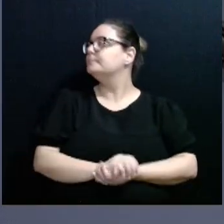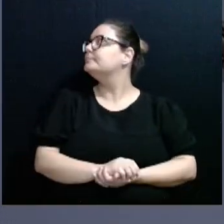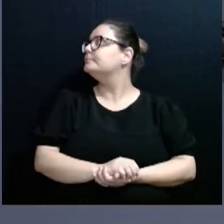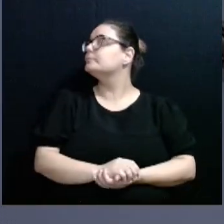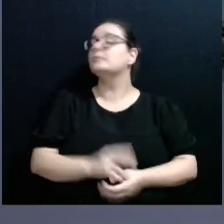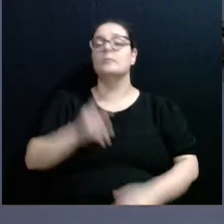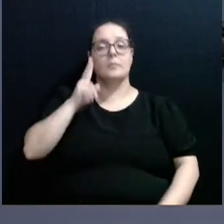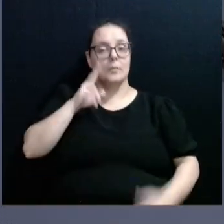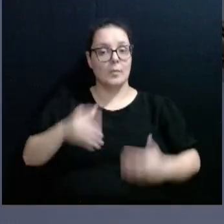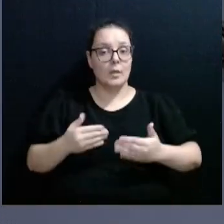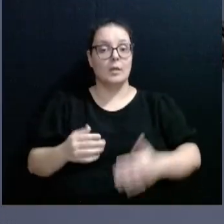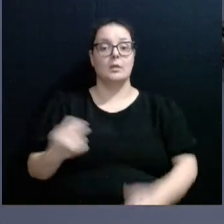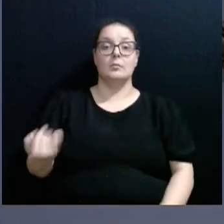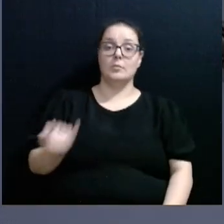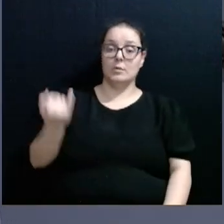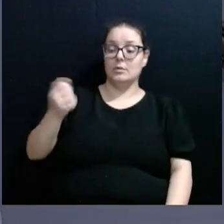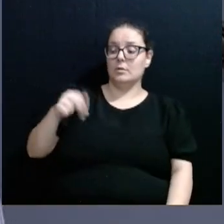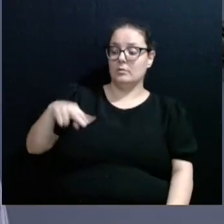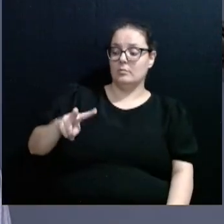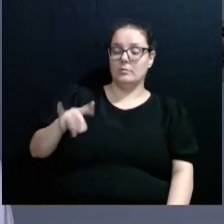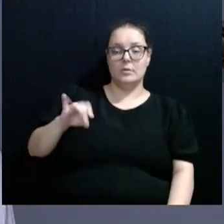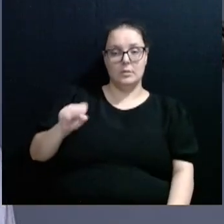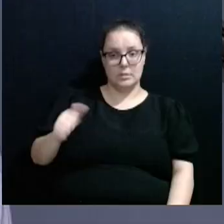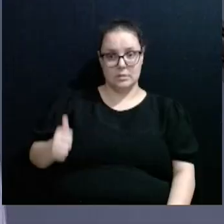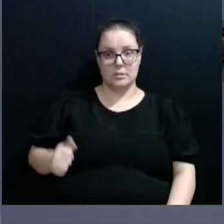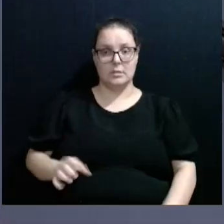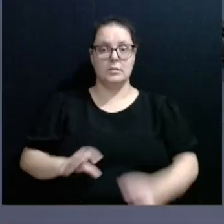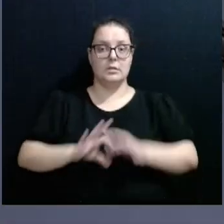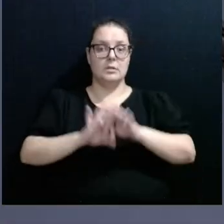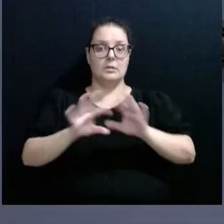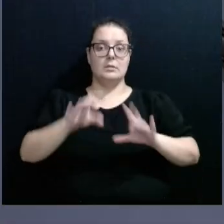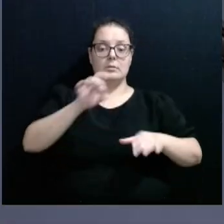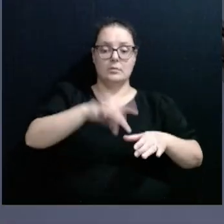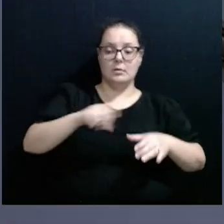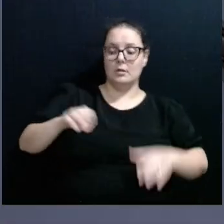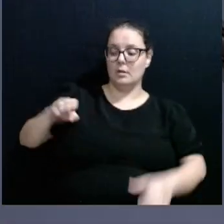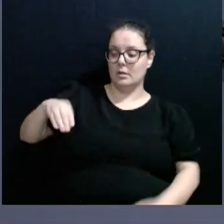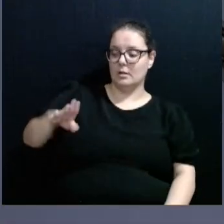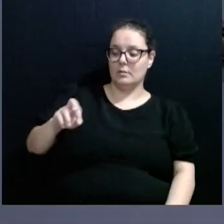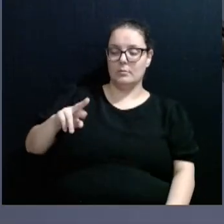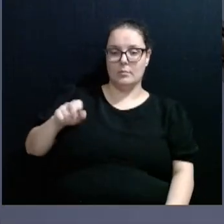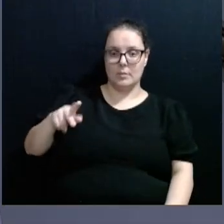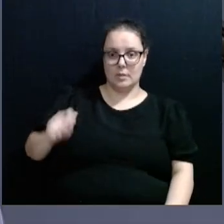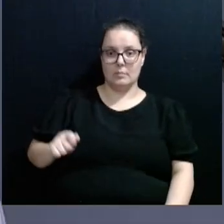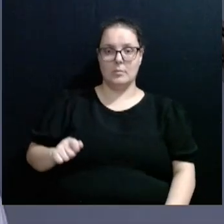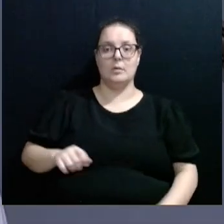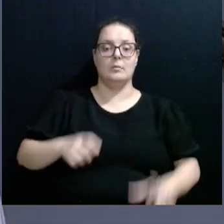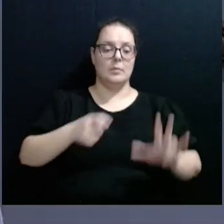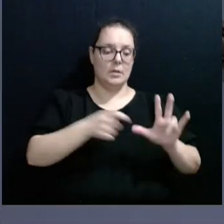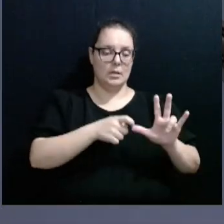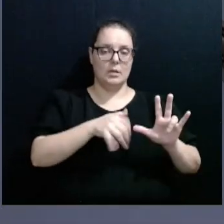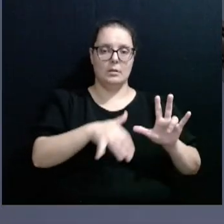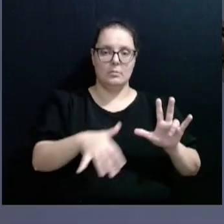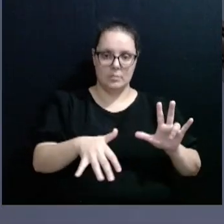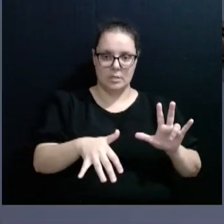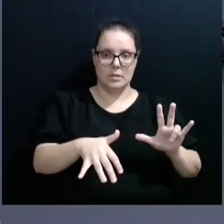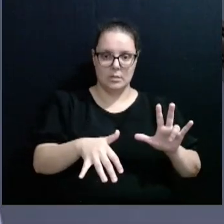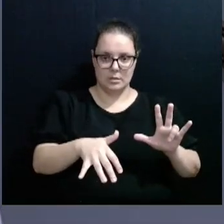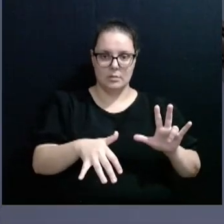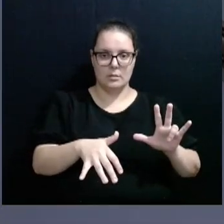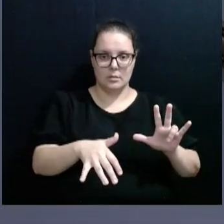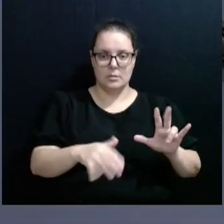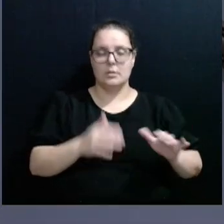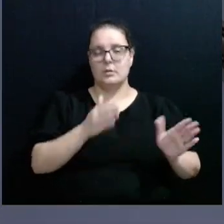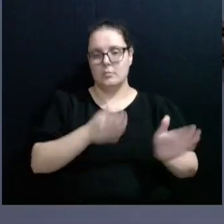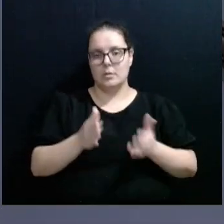Anvisa, então teve a liberação de plantio para a Embrapa, tanto para a cannabis medicinal ser produzida, estudada,